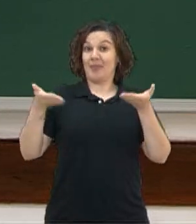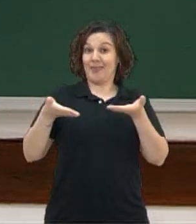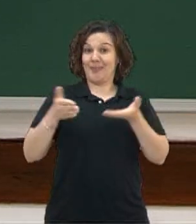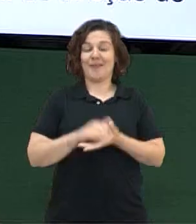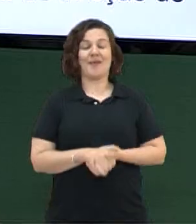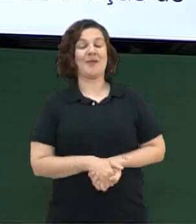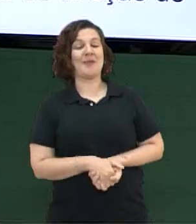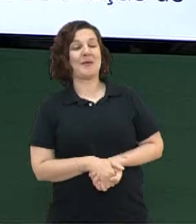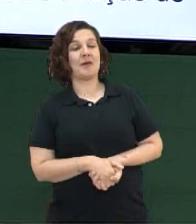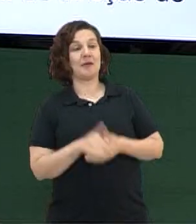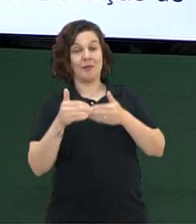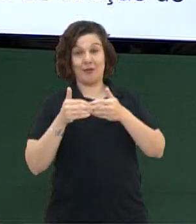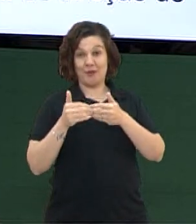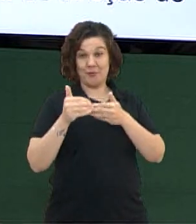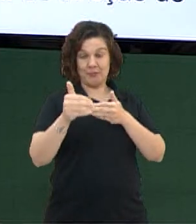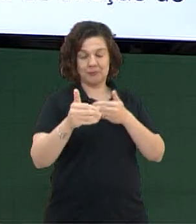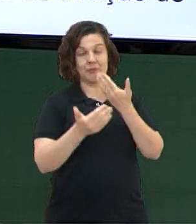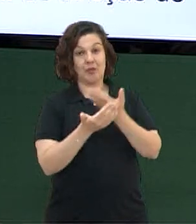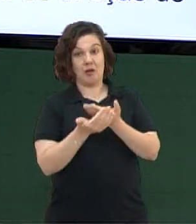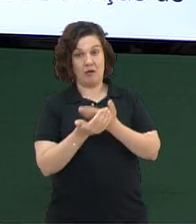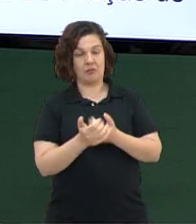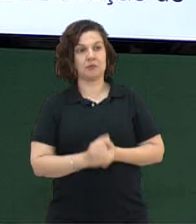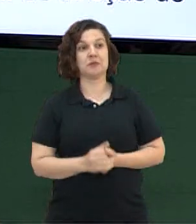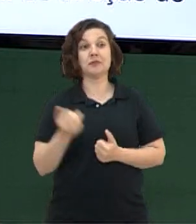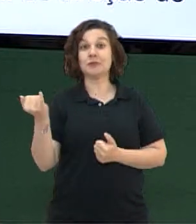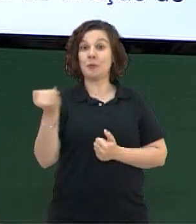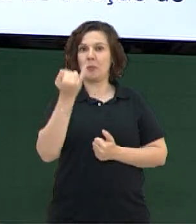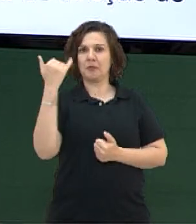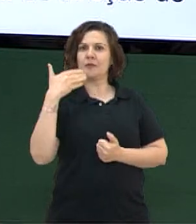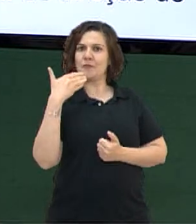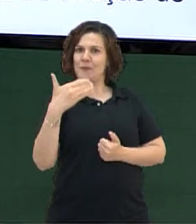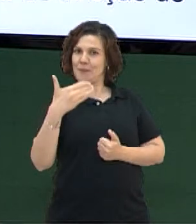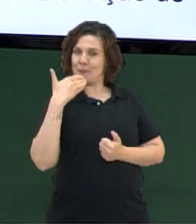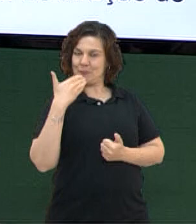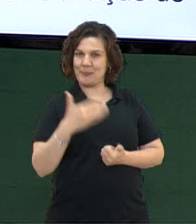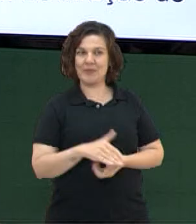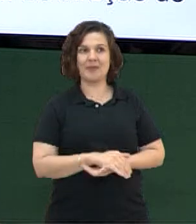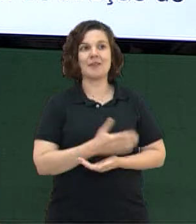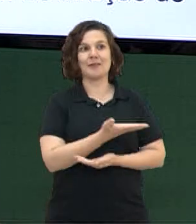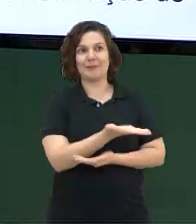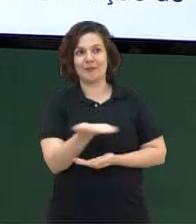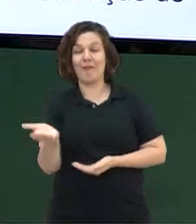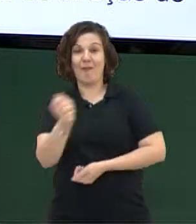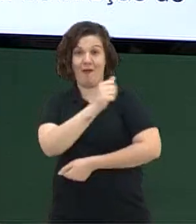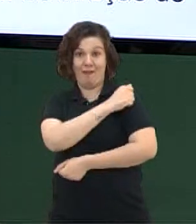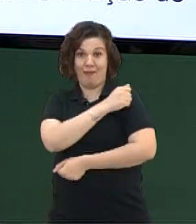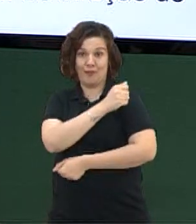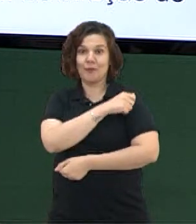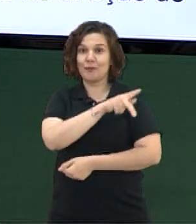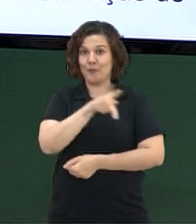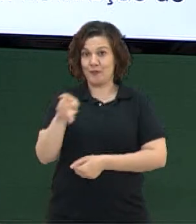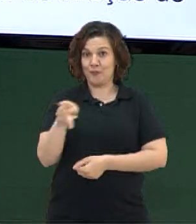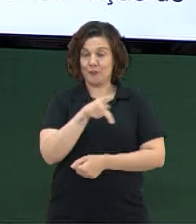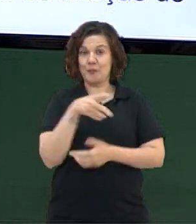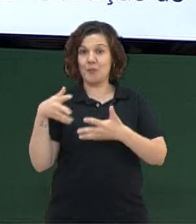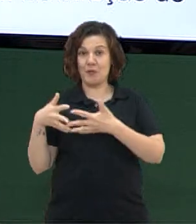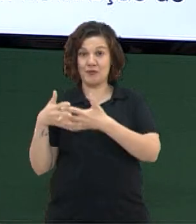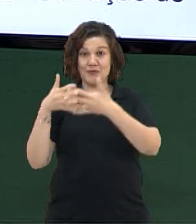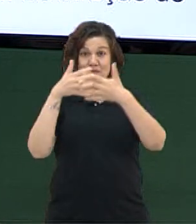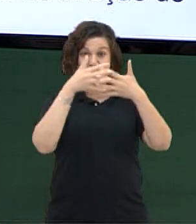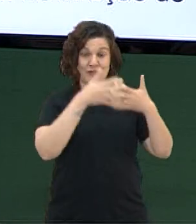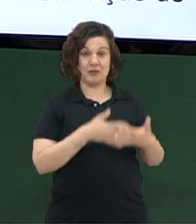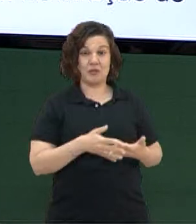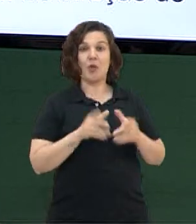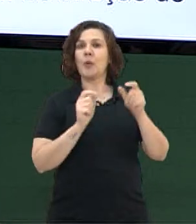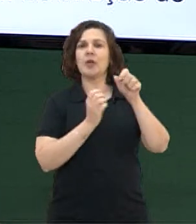Agora, continuando a nossa aula, um outro ponto que foi bastante solicitado por parte de estudantes e professores da rede são os